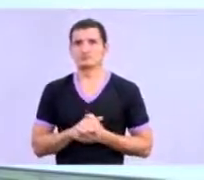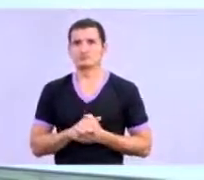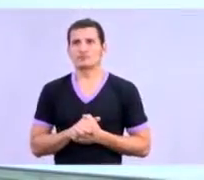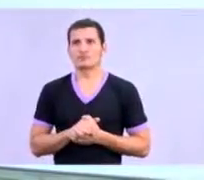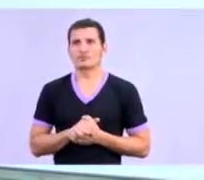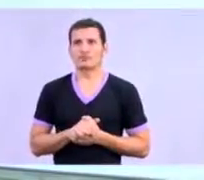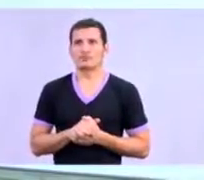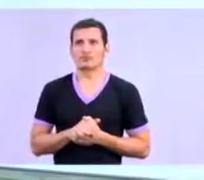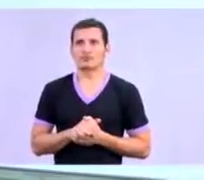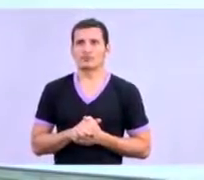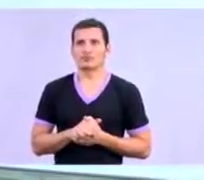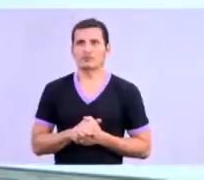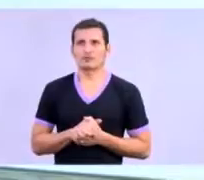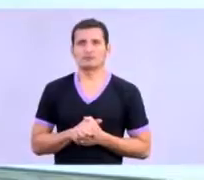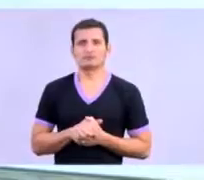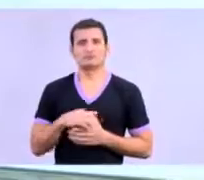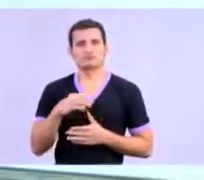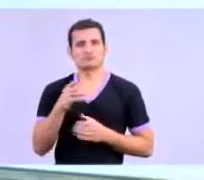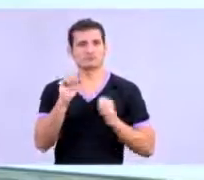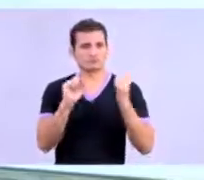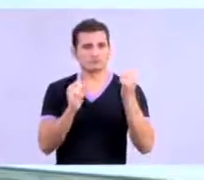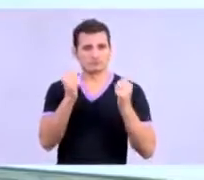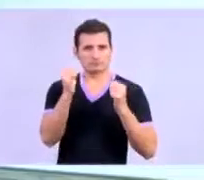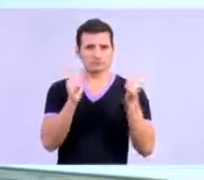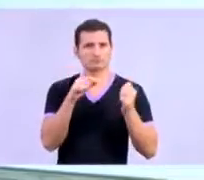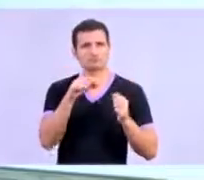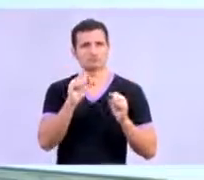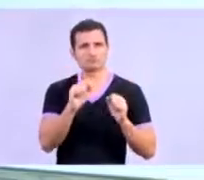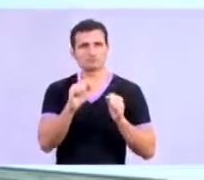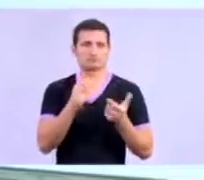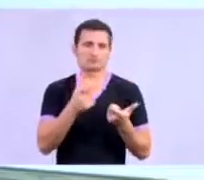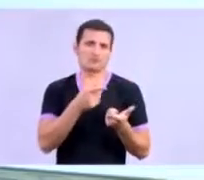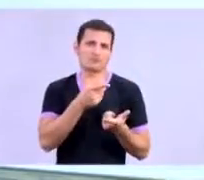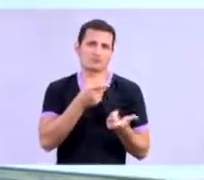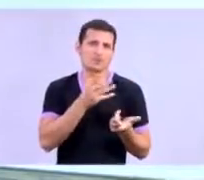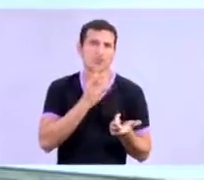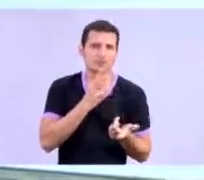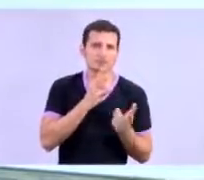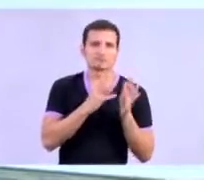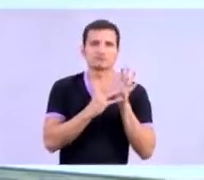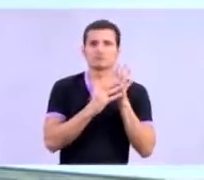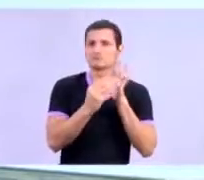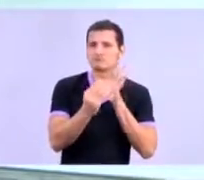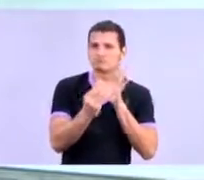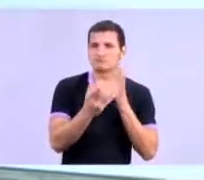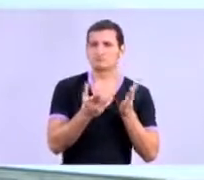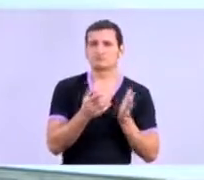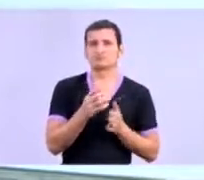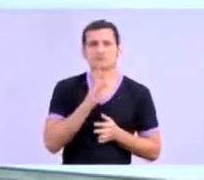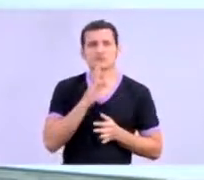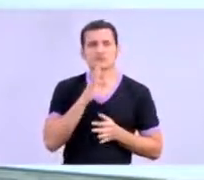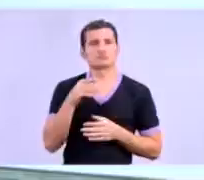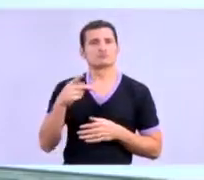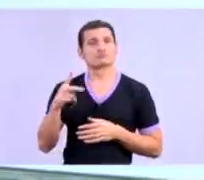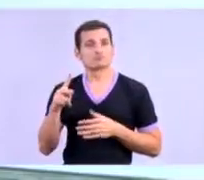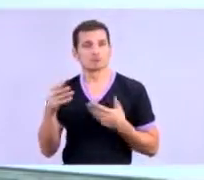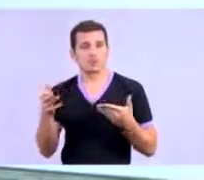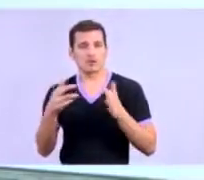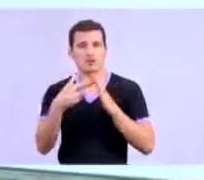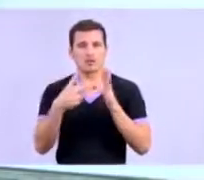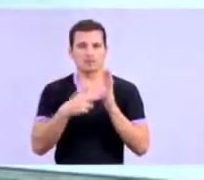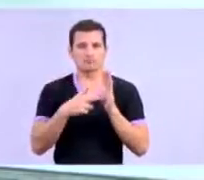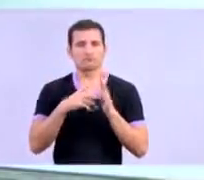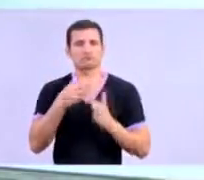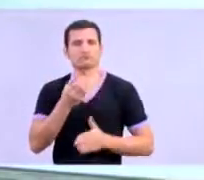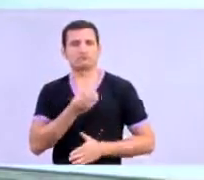então, os fabricantes podem falar, opa, conhecemos o modelo, conhecemos quais são as regras, quais são os protocolos,